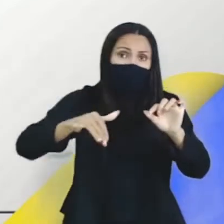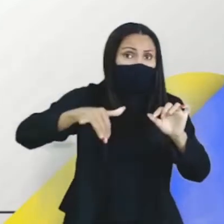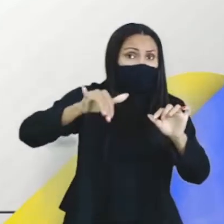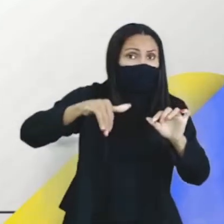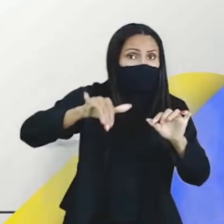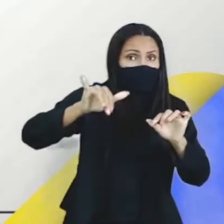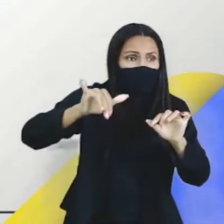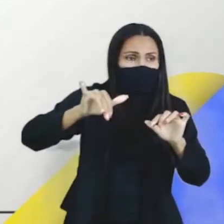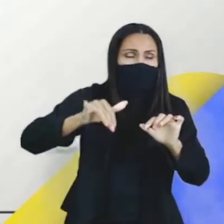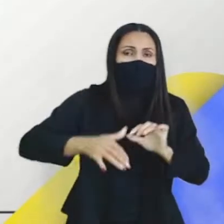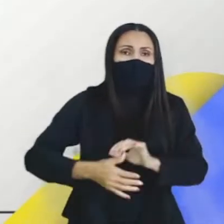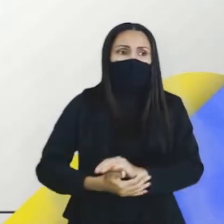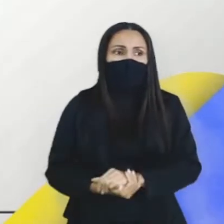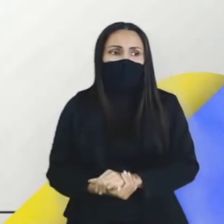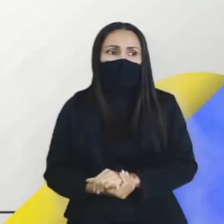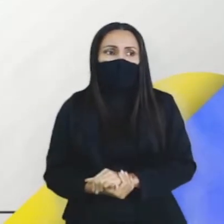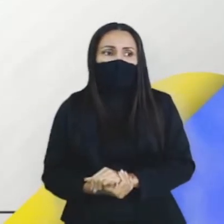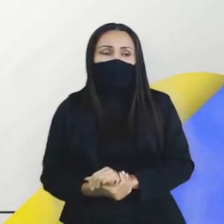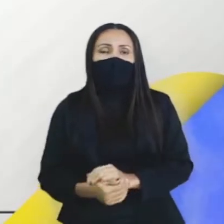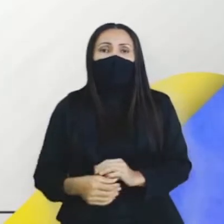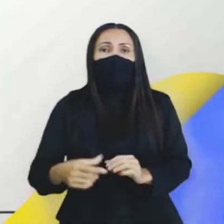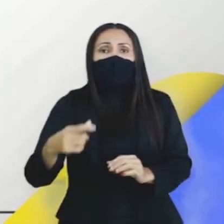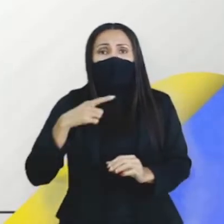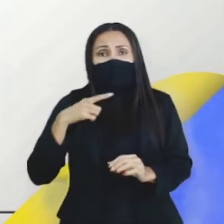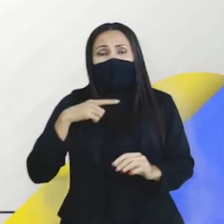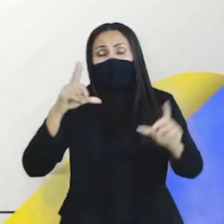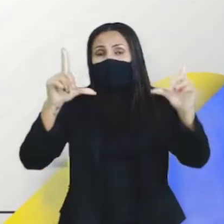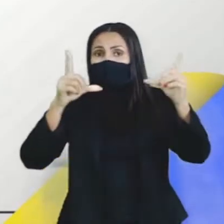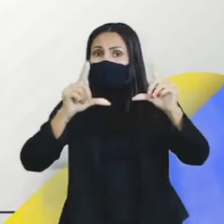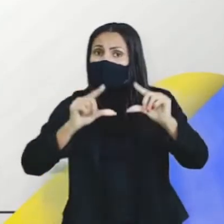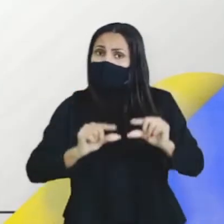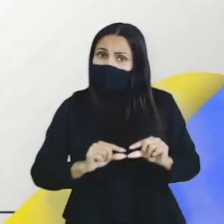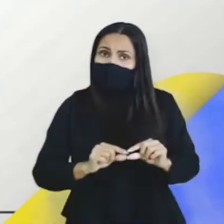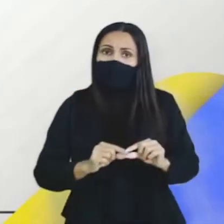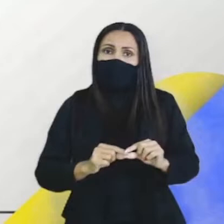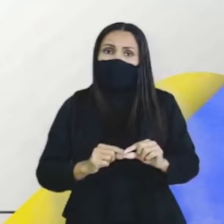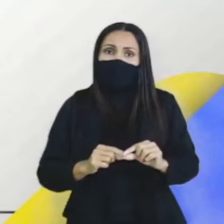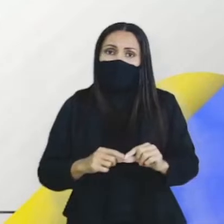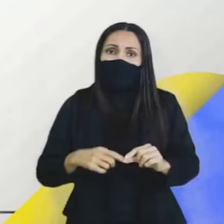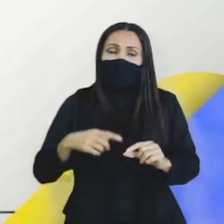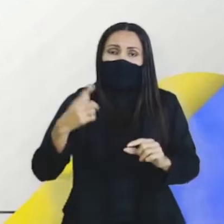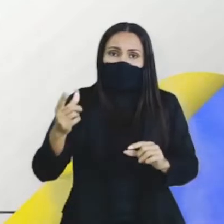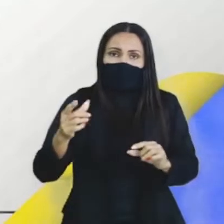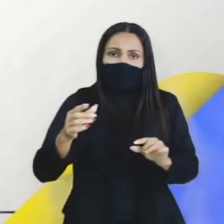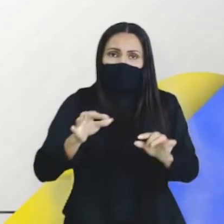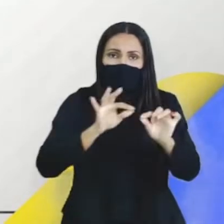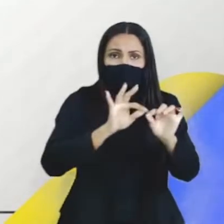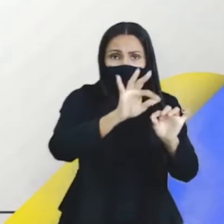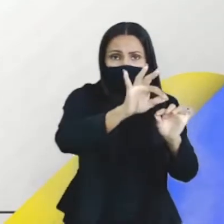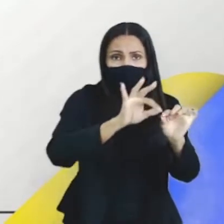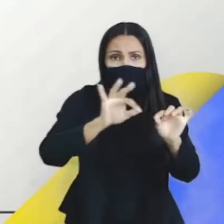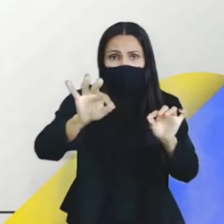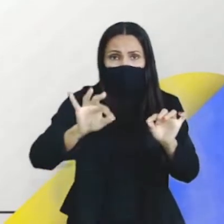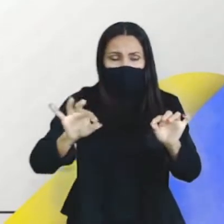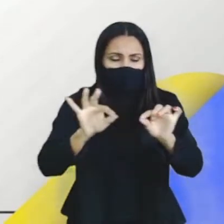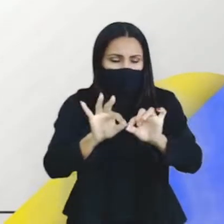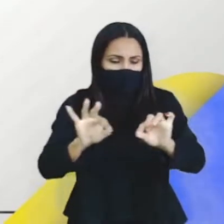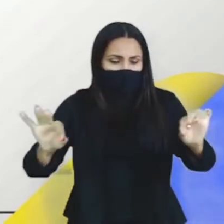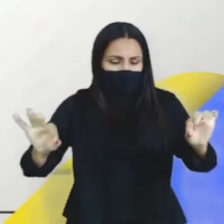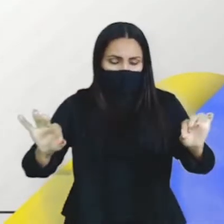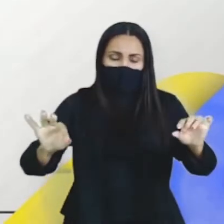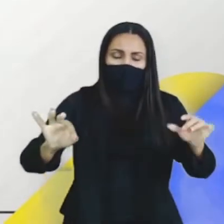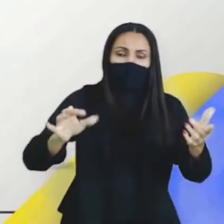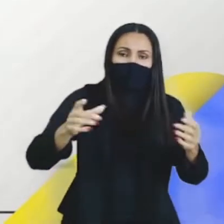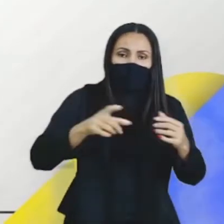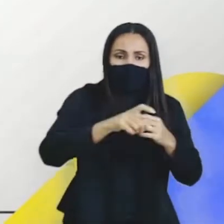cavaleira, apenas esse eixo vai ter essa redução. Então, as dimensões do eixo de largura, que é o eixo de X, e